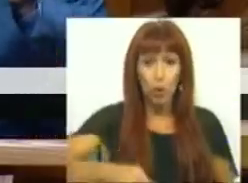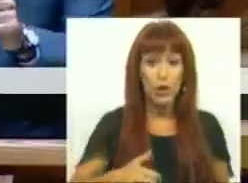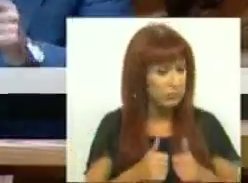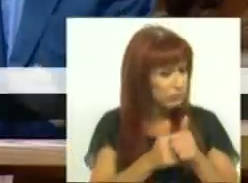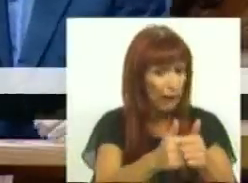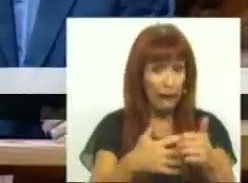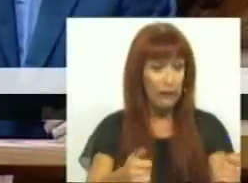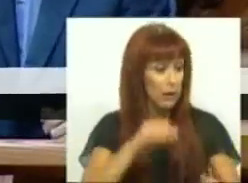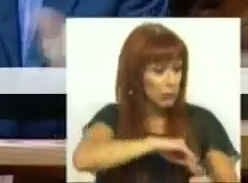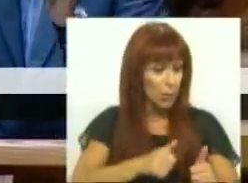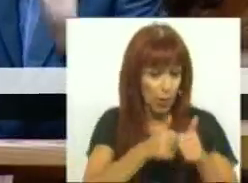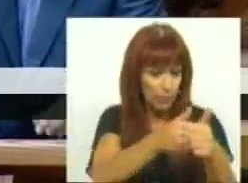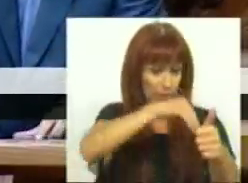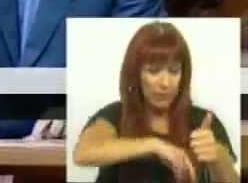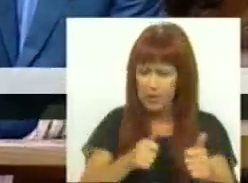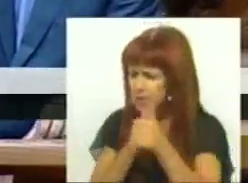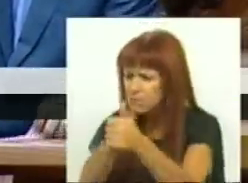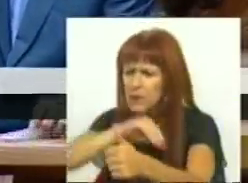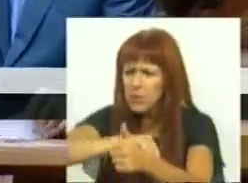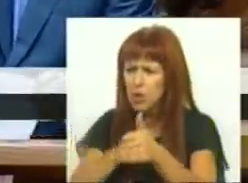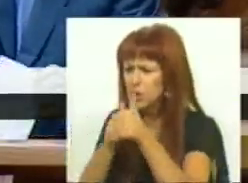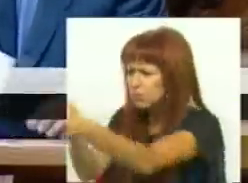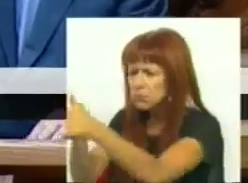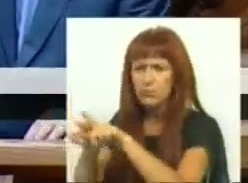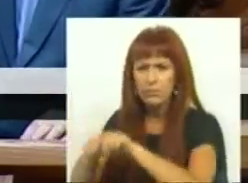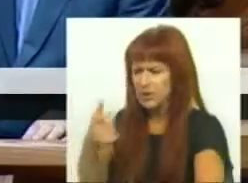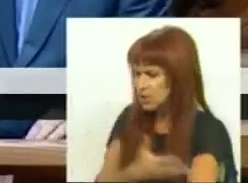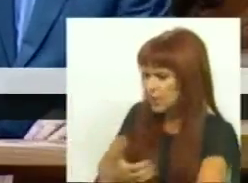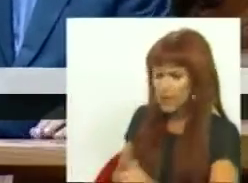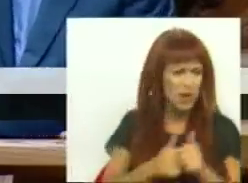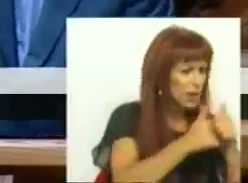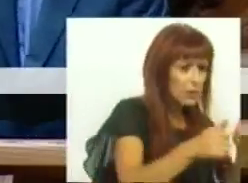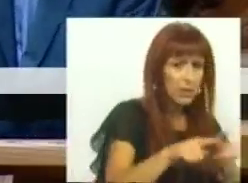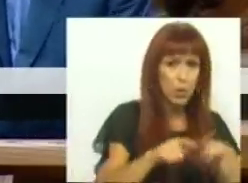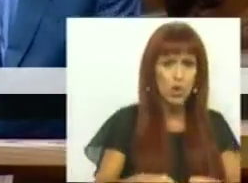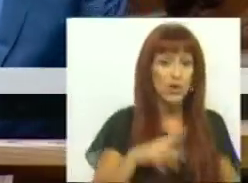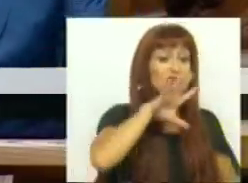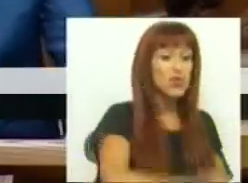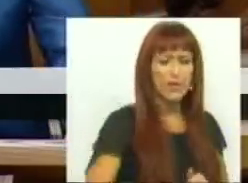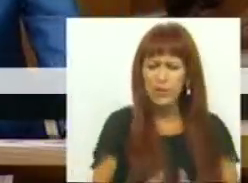vão atrás das pensões, vão atrás dos salários, vão atrás dos empregos, vão atrás dos